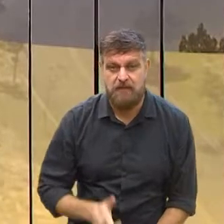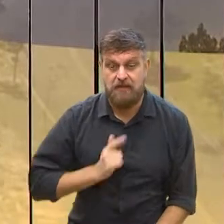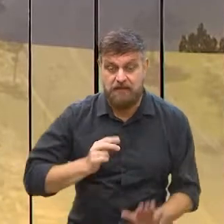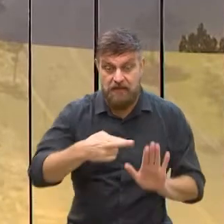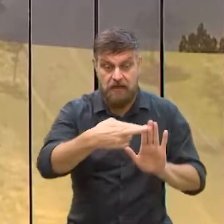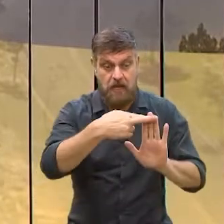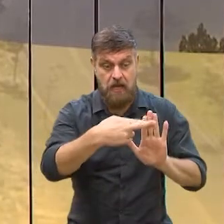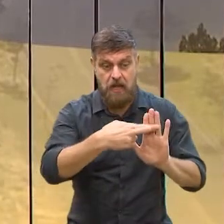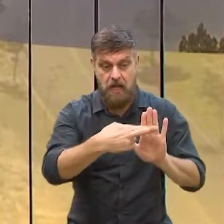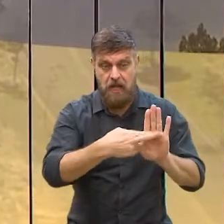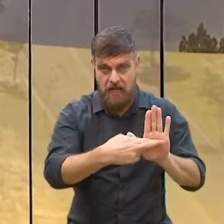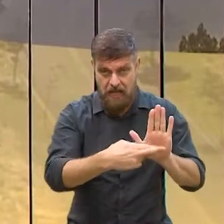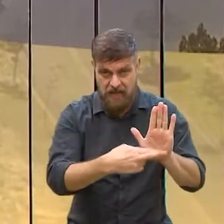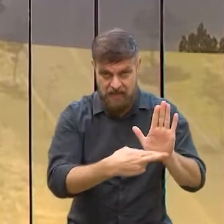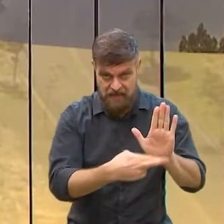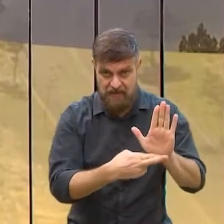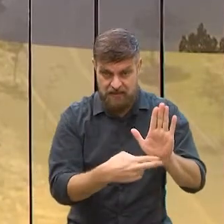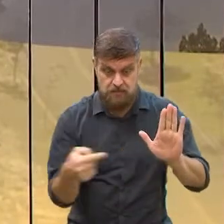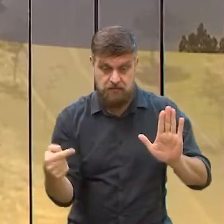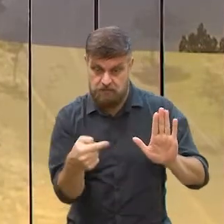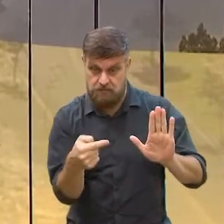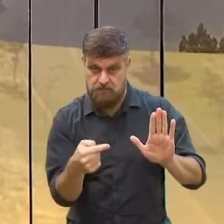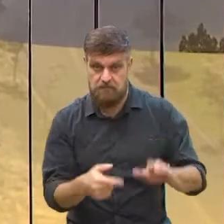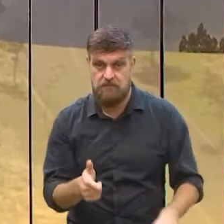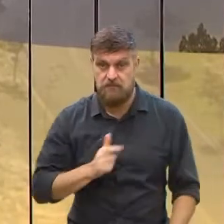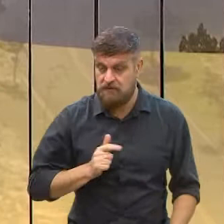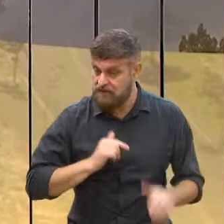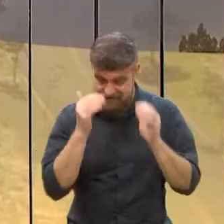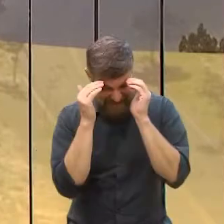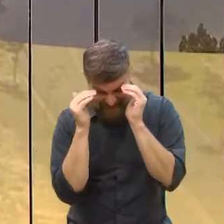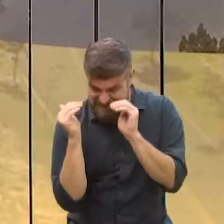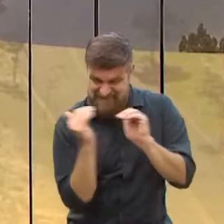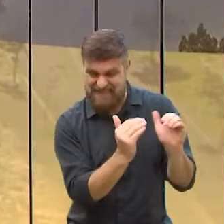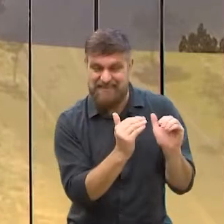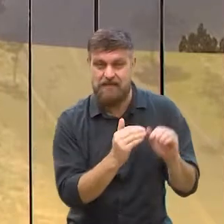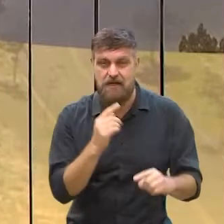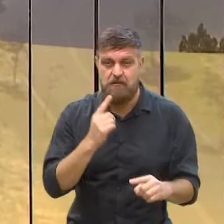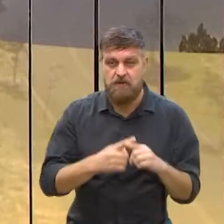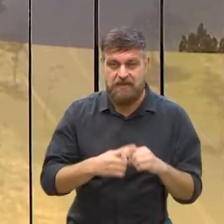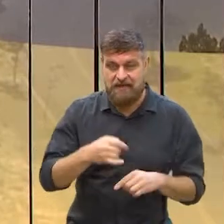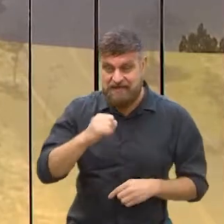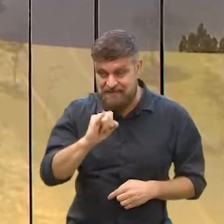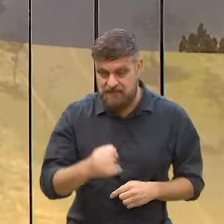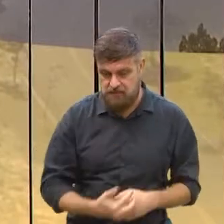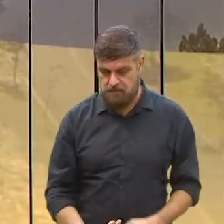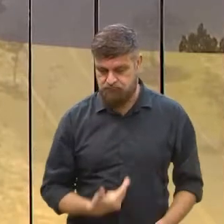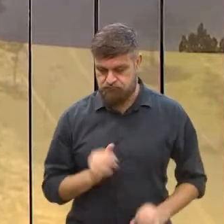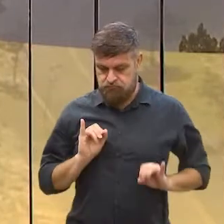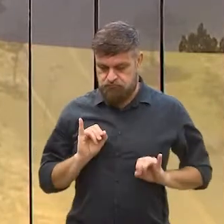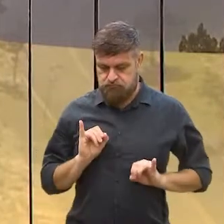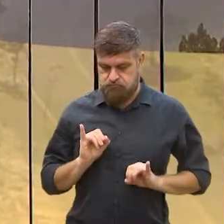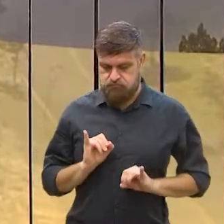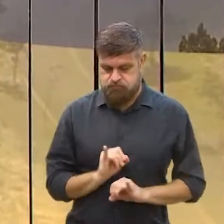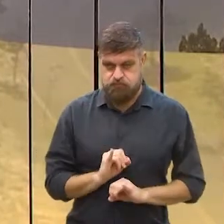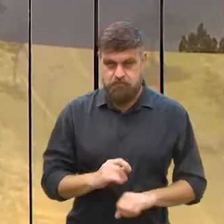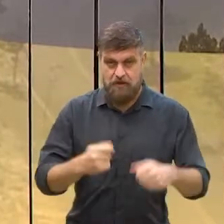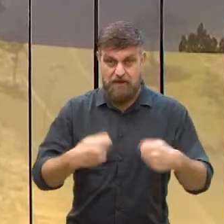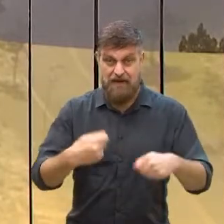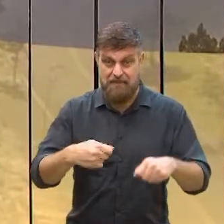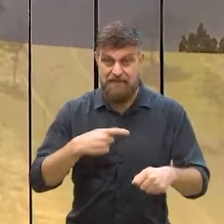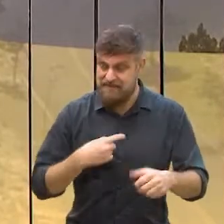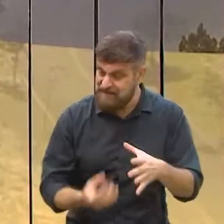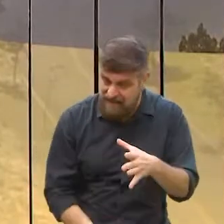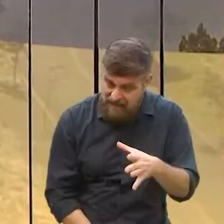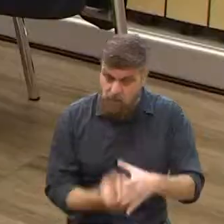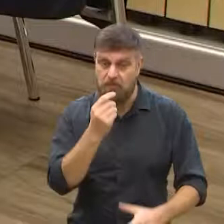regras, normatizações, são normas, né? Que tem que ser seguidas mesmo, porque uma vez feita a cirurgia, os resultados esperados têm